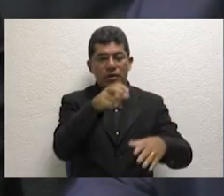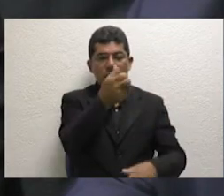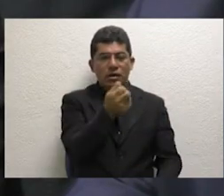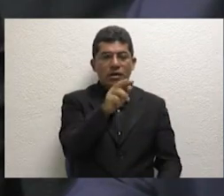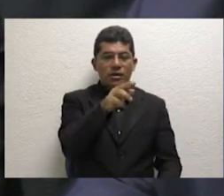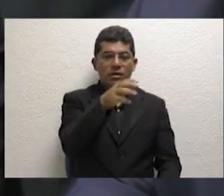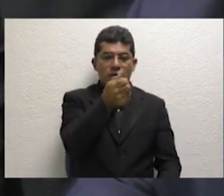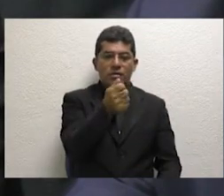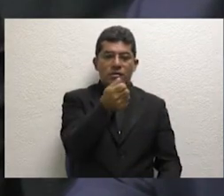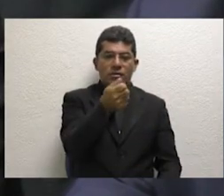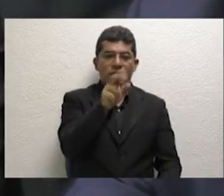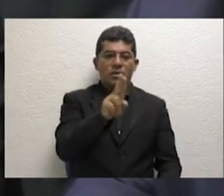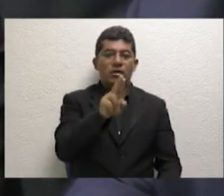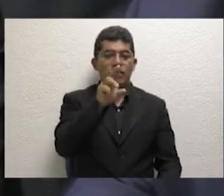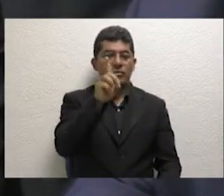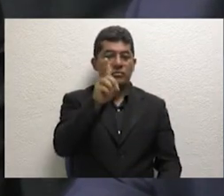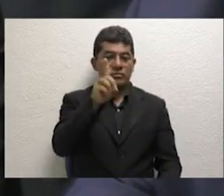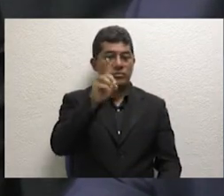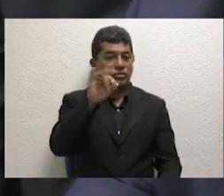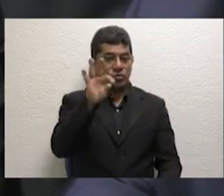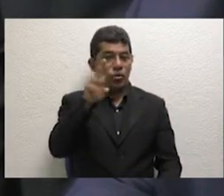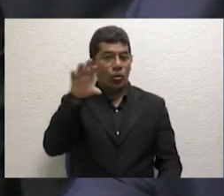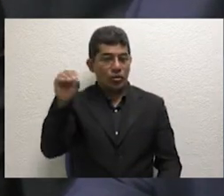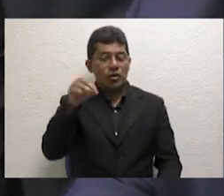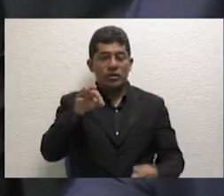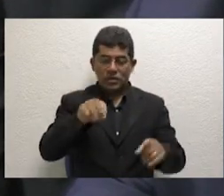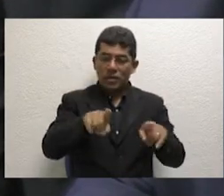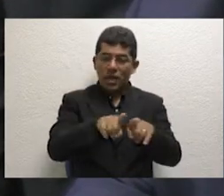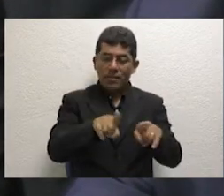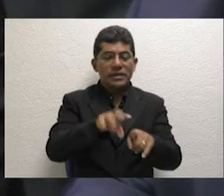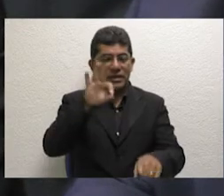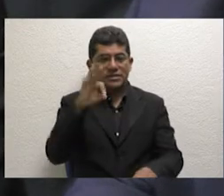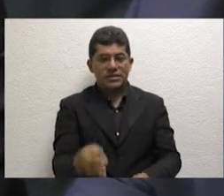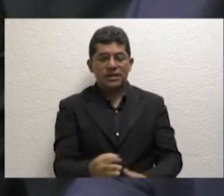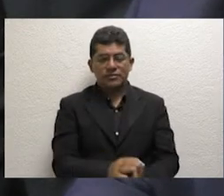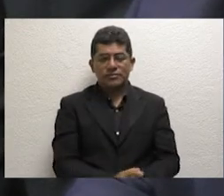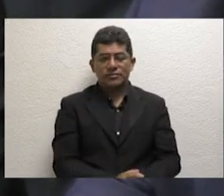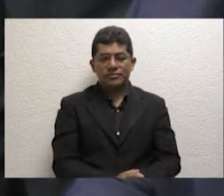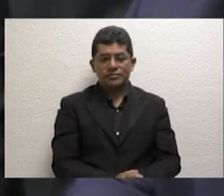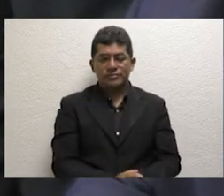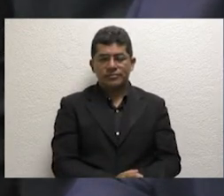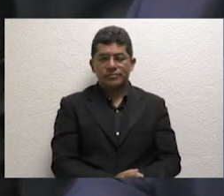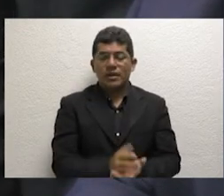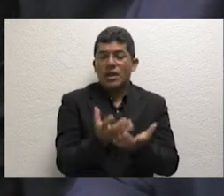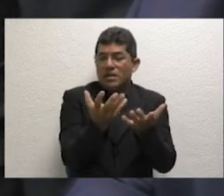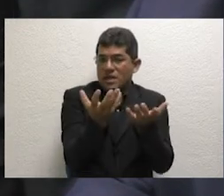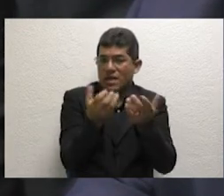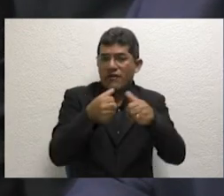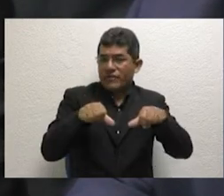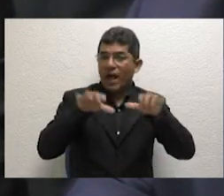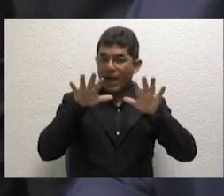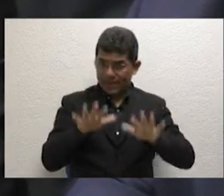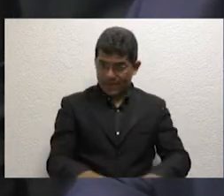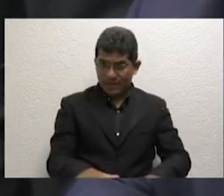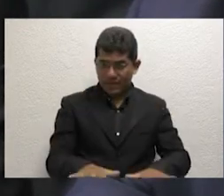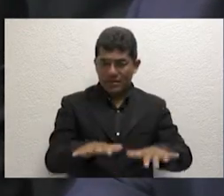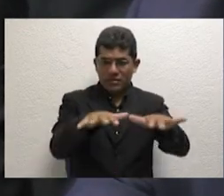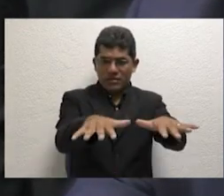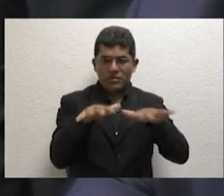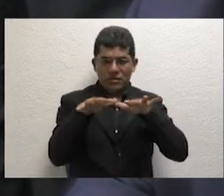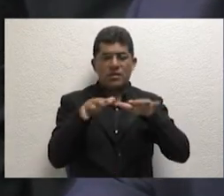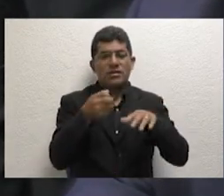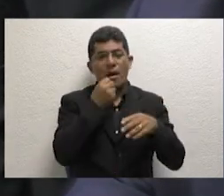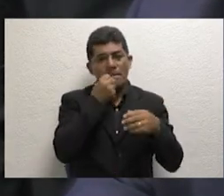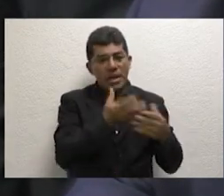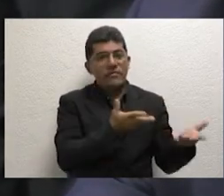nosso auditório também está coberto de razão quem quiser ficar aqui no nosso plenário será também